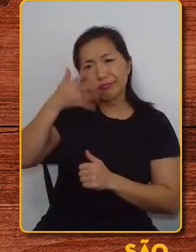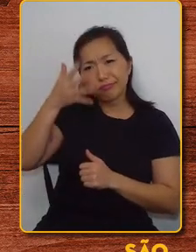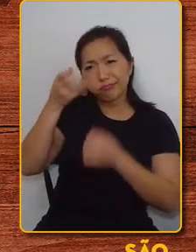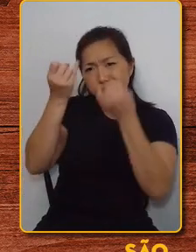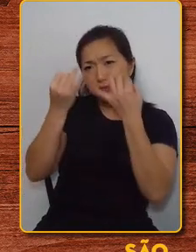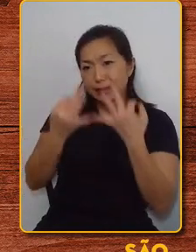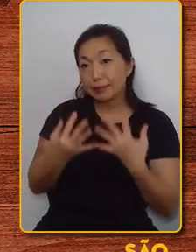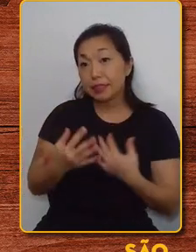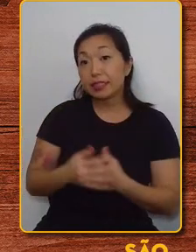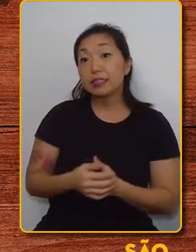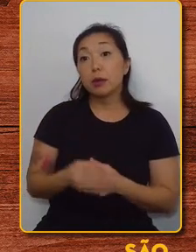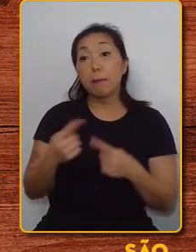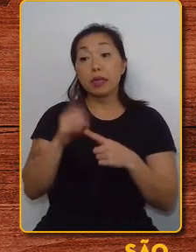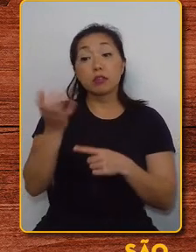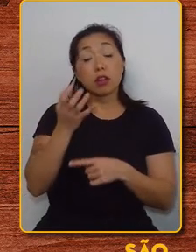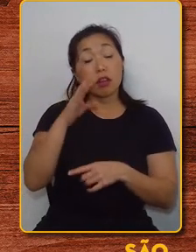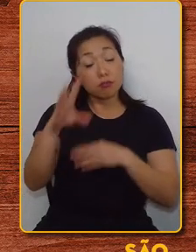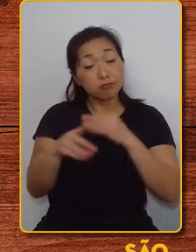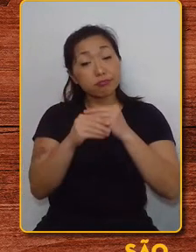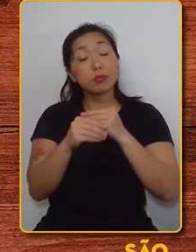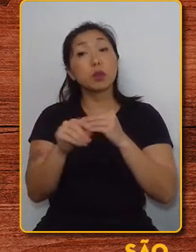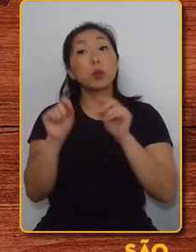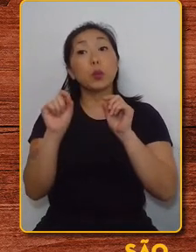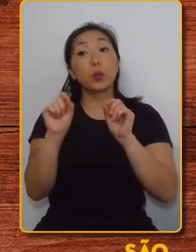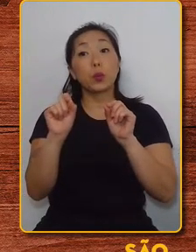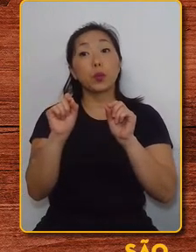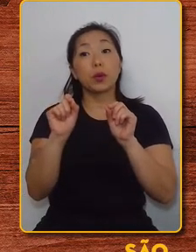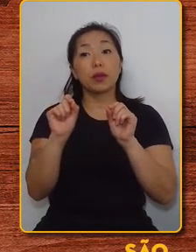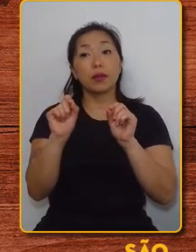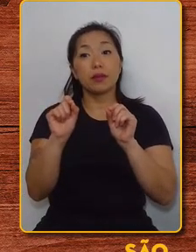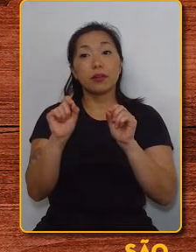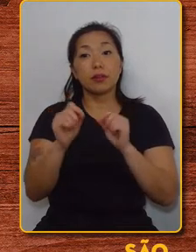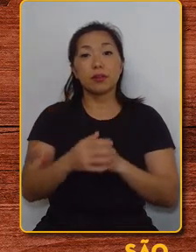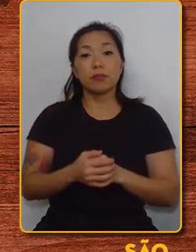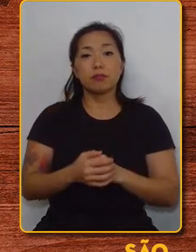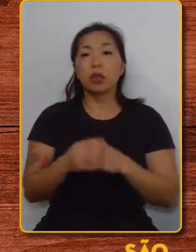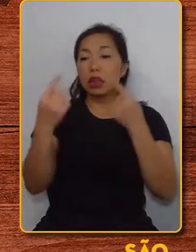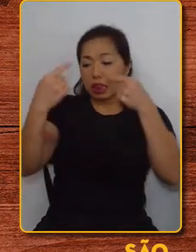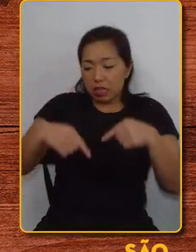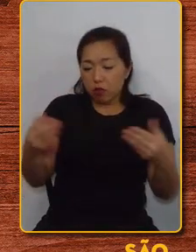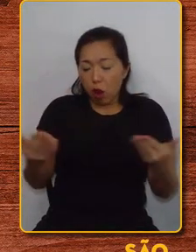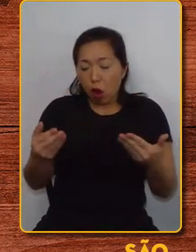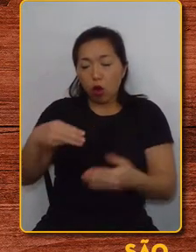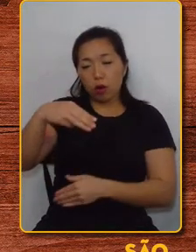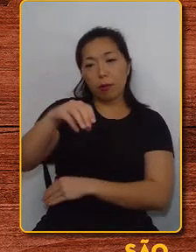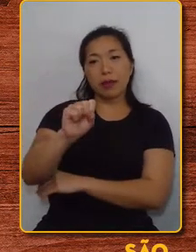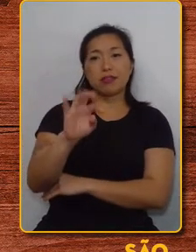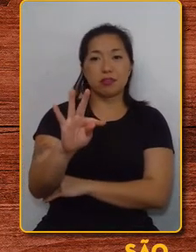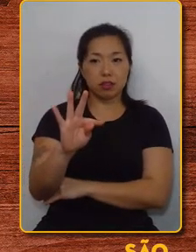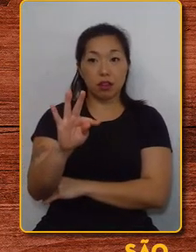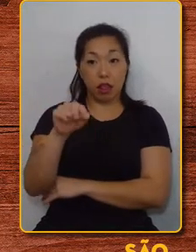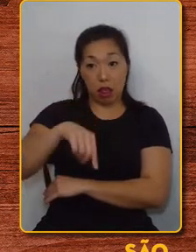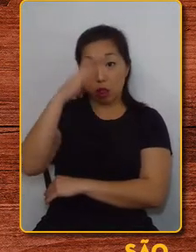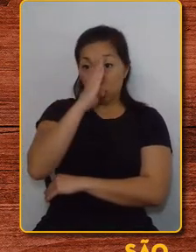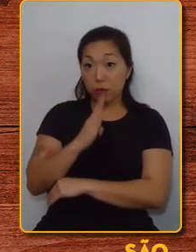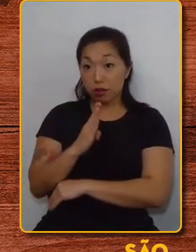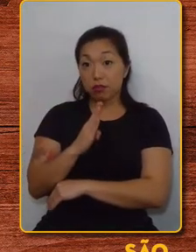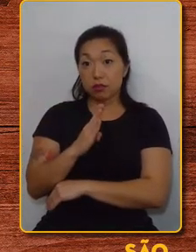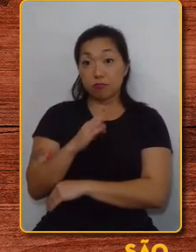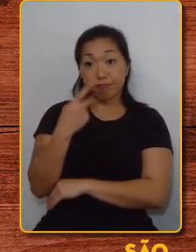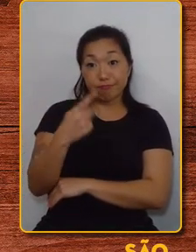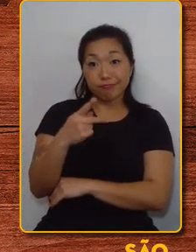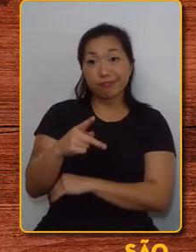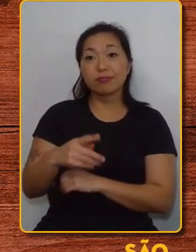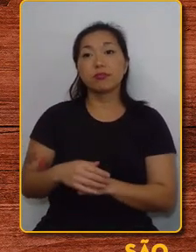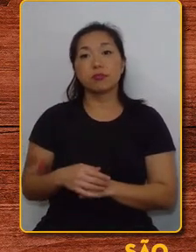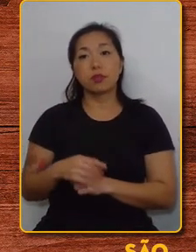você colocasse um pouco mais quais são os desafios que você está vendo, né, do Movimento Sem Terra hoje no Brasil, com esse governo que a